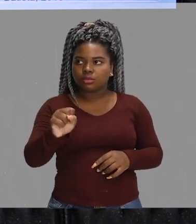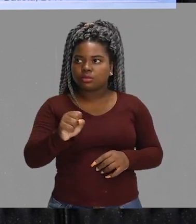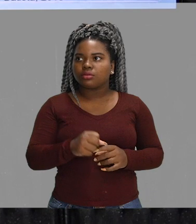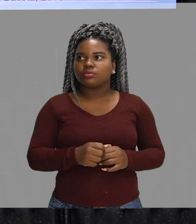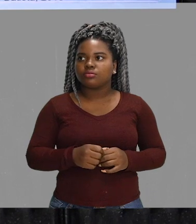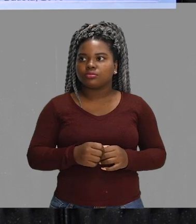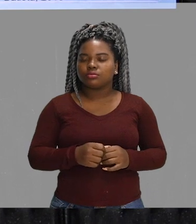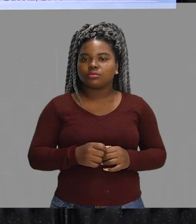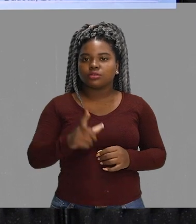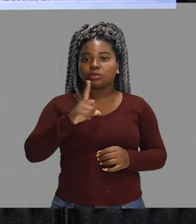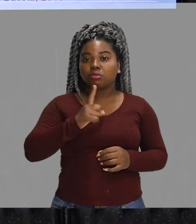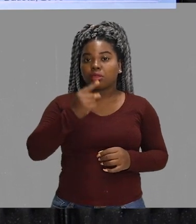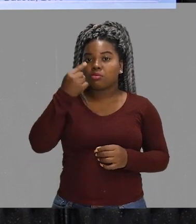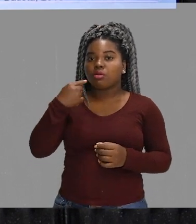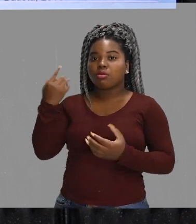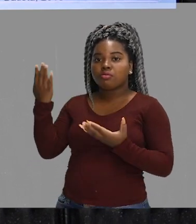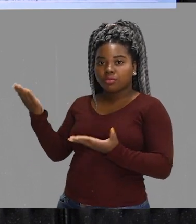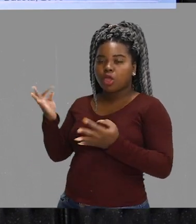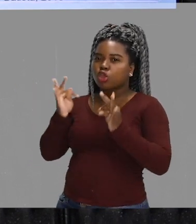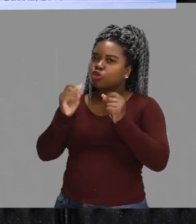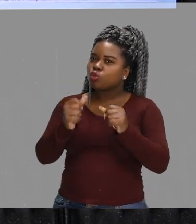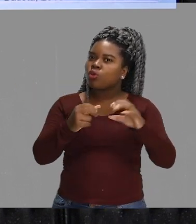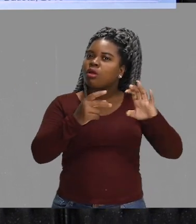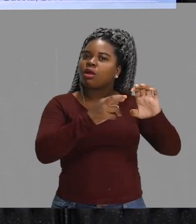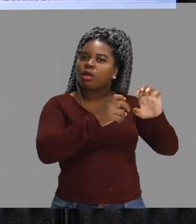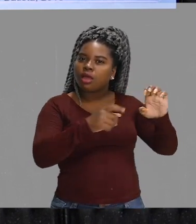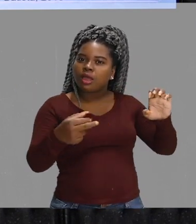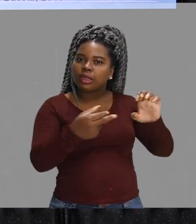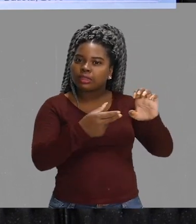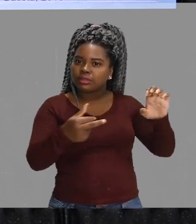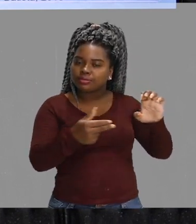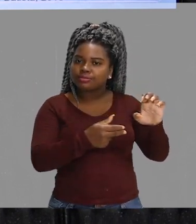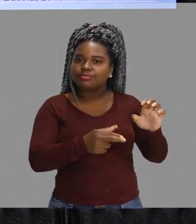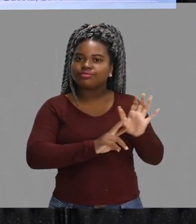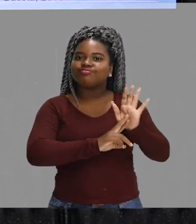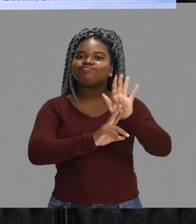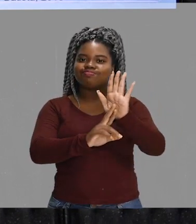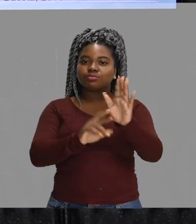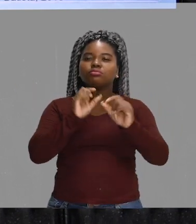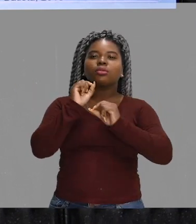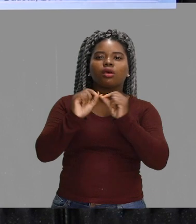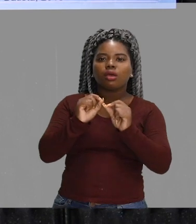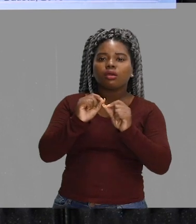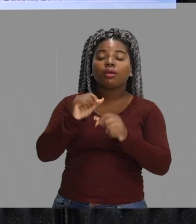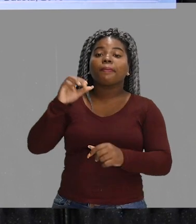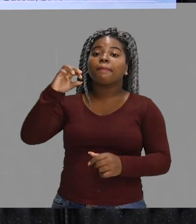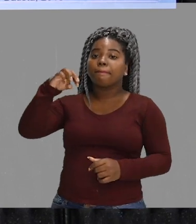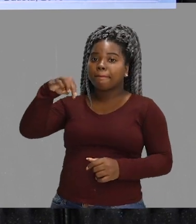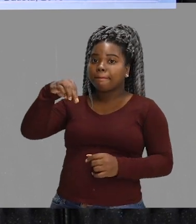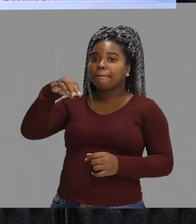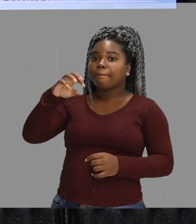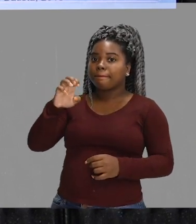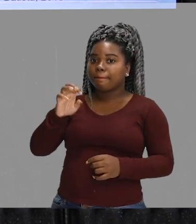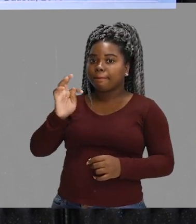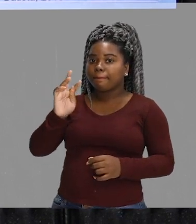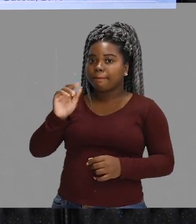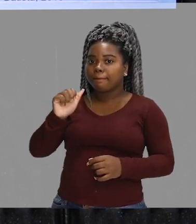tenho que lembrar que antes do P3 eu tenho o S2. Então, S2 mais P3, 2 mais 3, 5, família